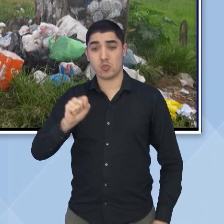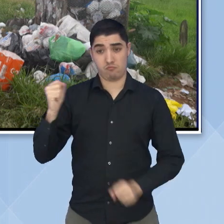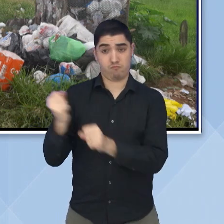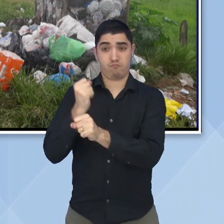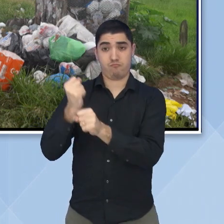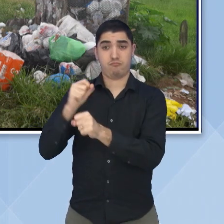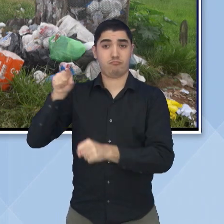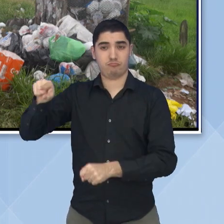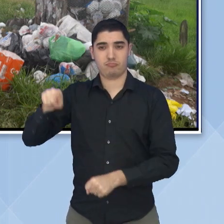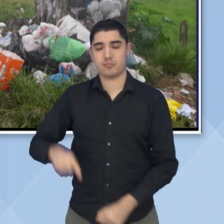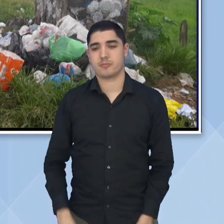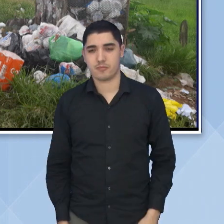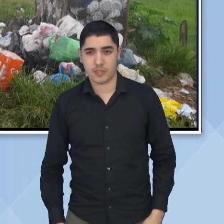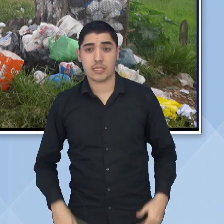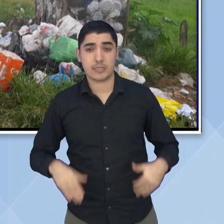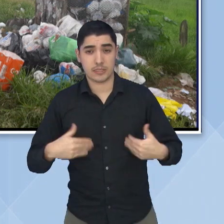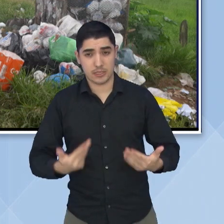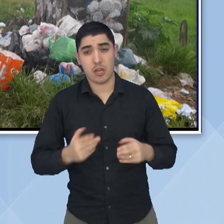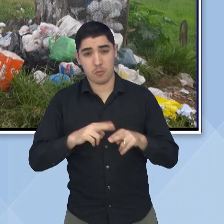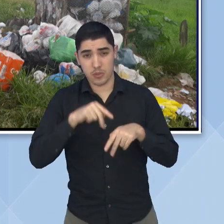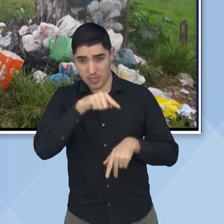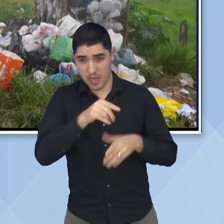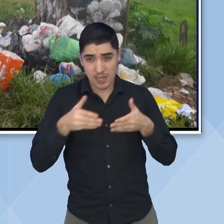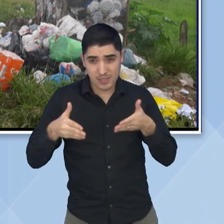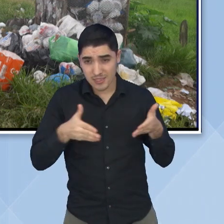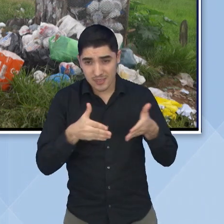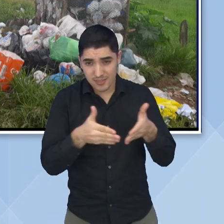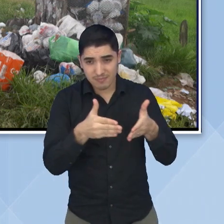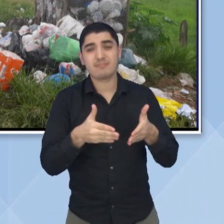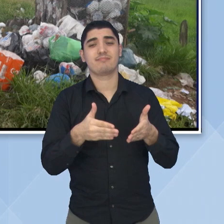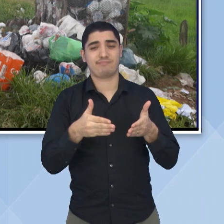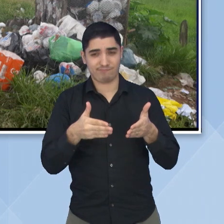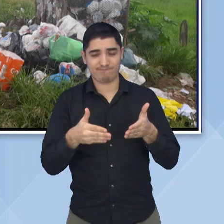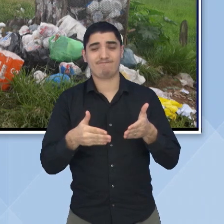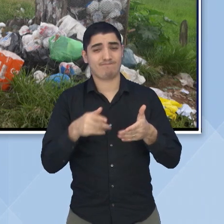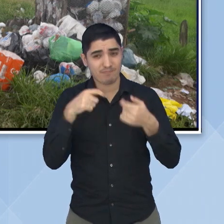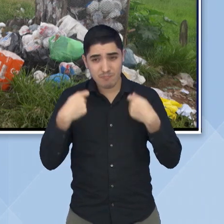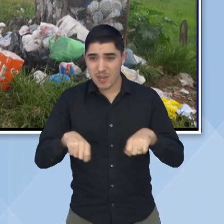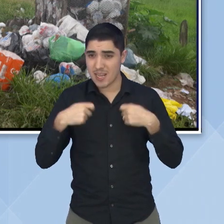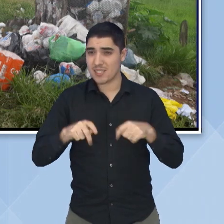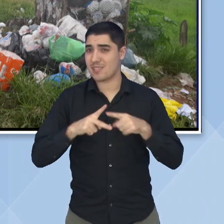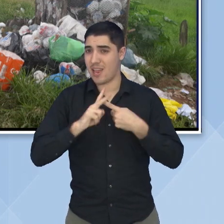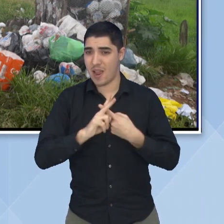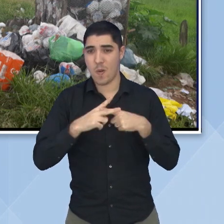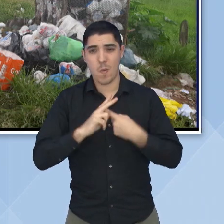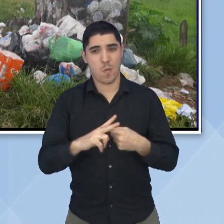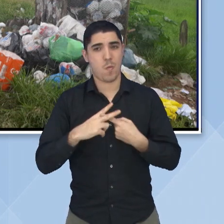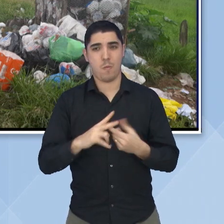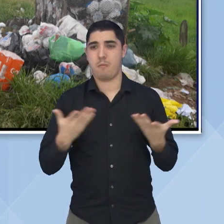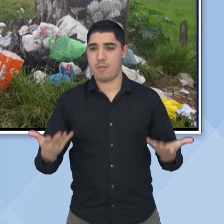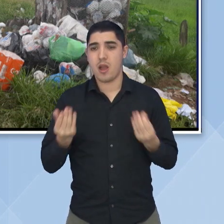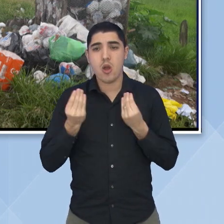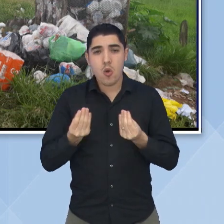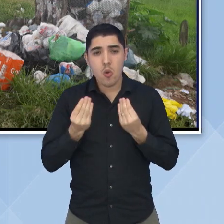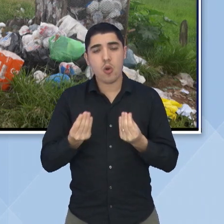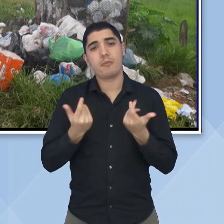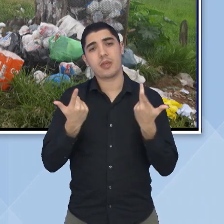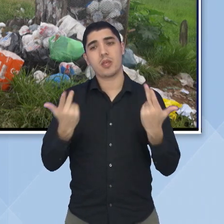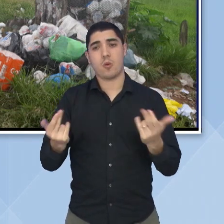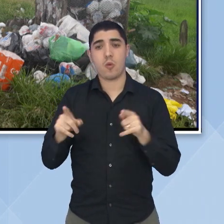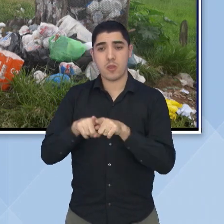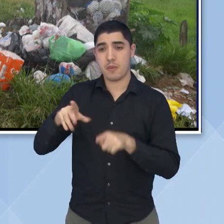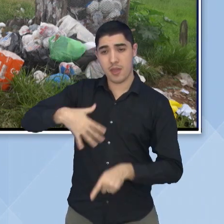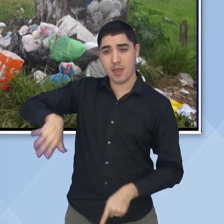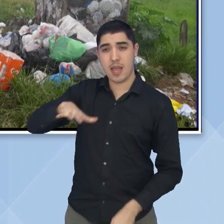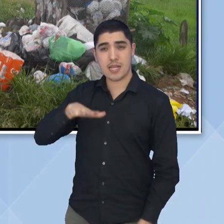emendinho para cá, emendinho para lá. Essa estrada sim que estava precisando fazer uma manutenção, como estão fazendo na área central.